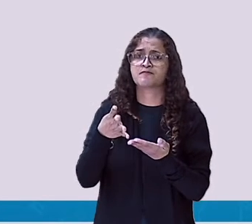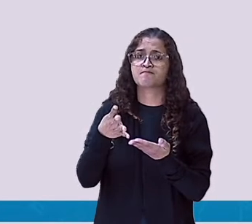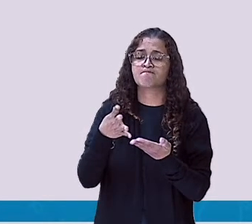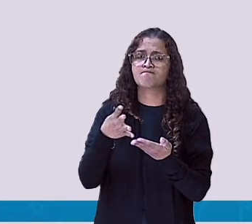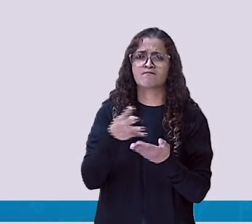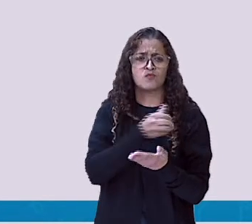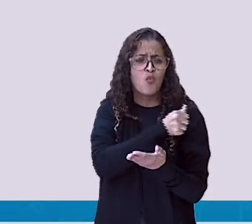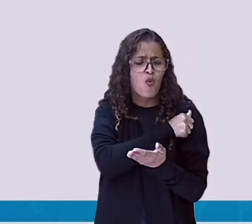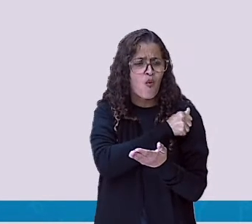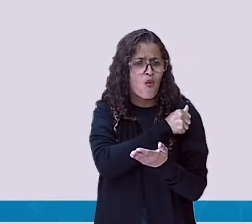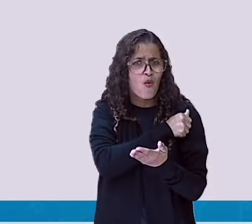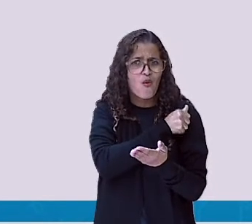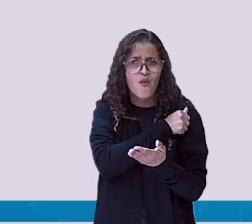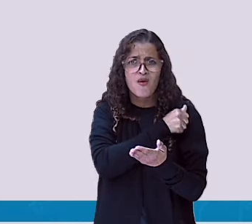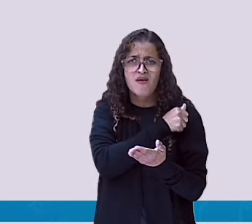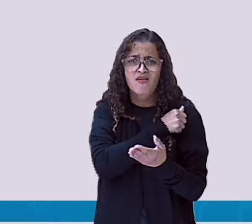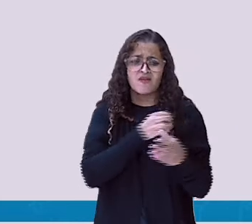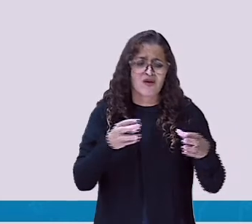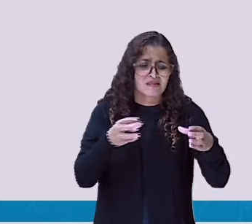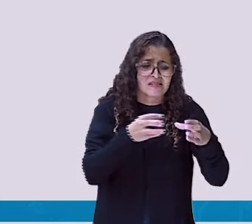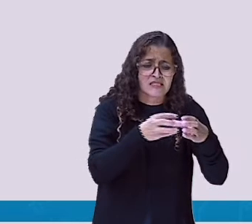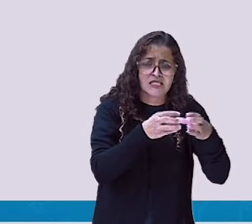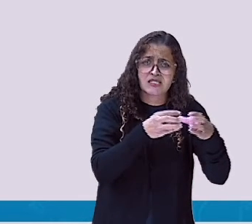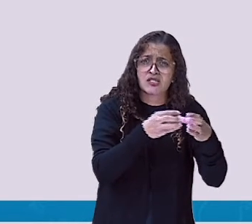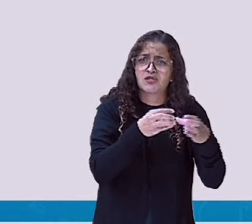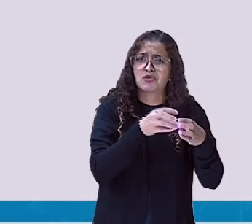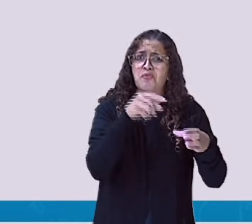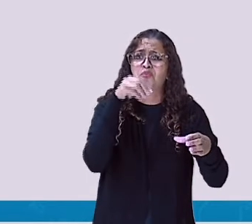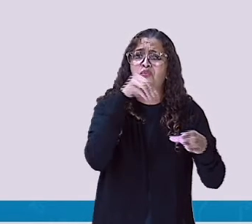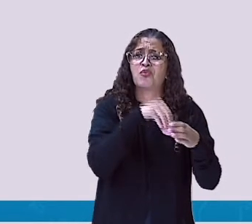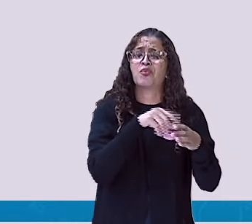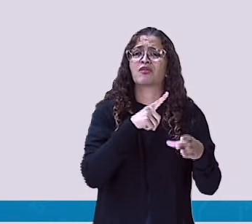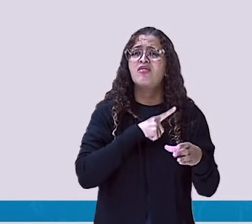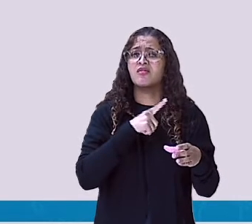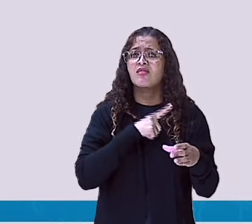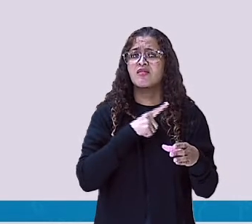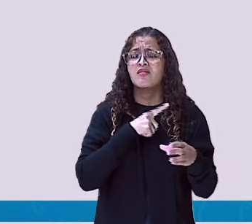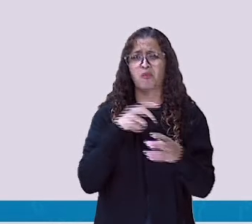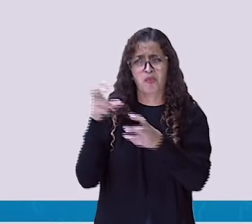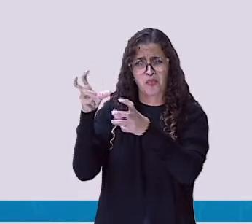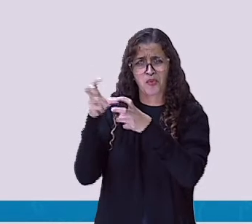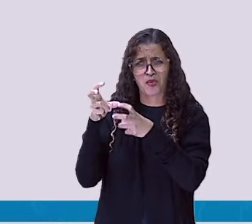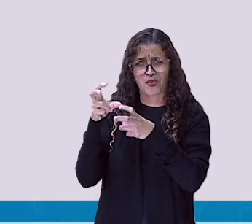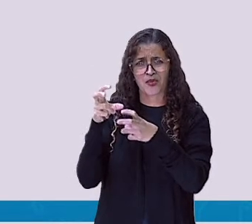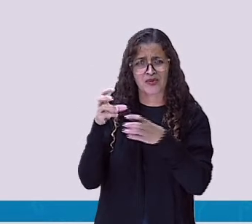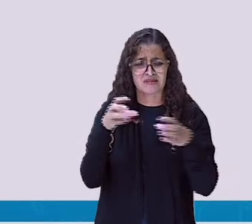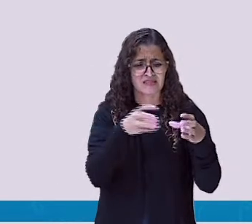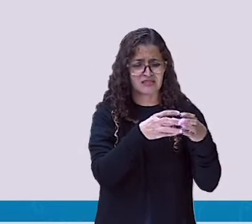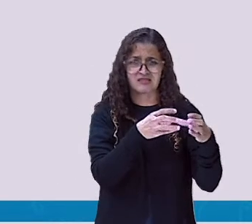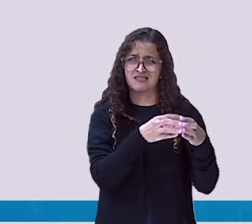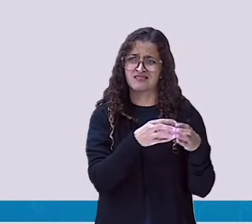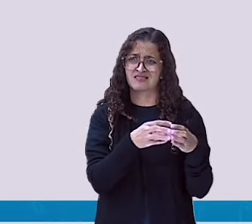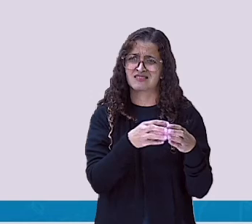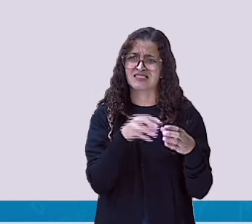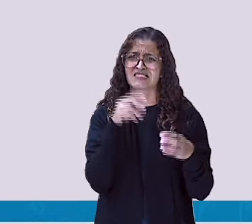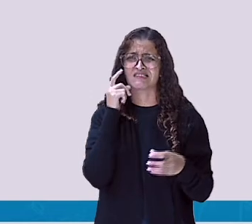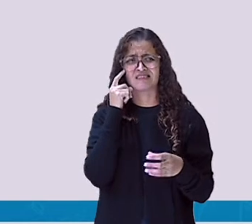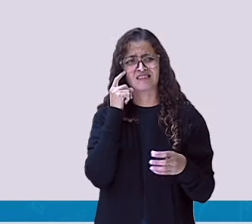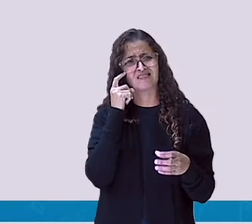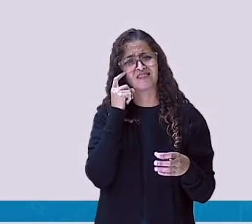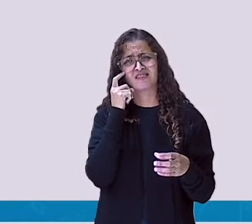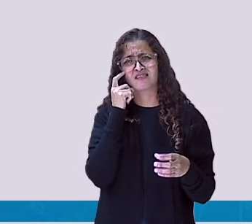Quantos alunos há nesta turma? É possível você perceber quantos alunos há nessa turma